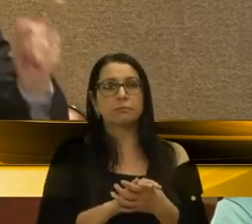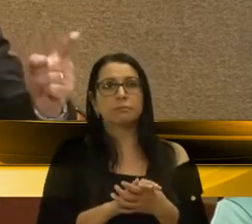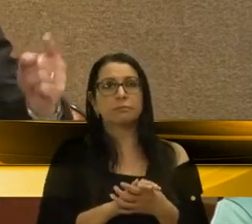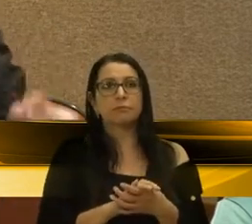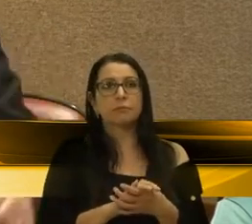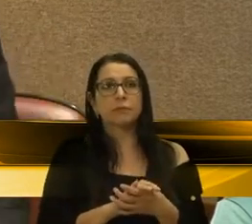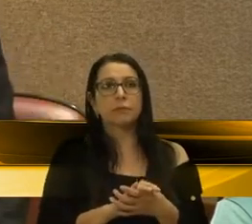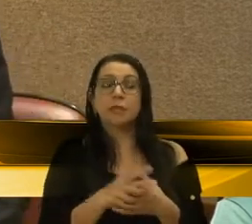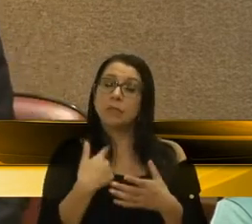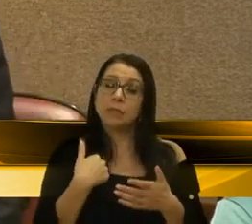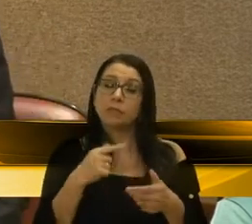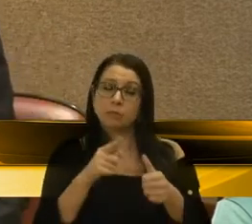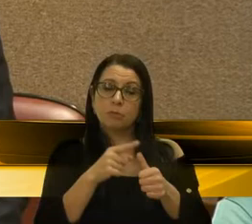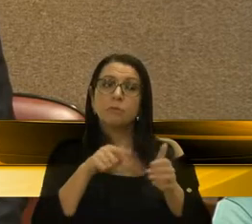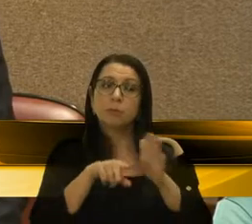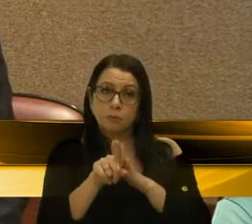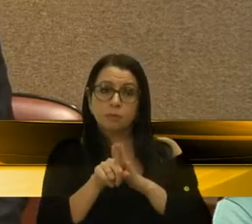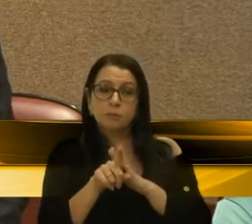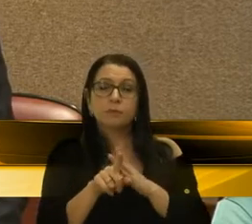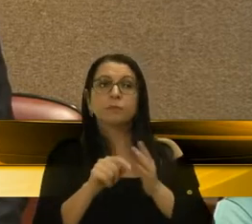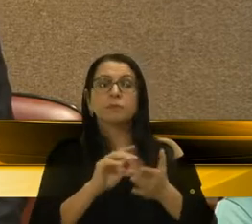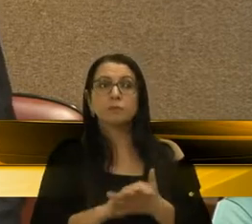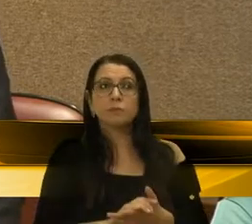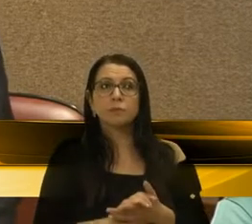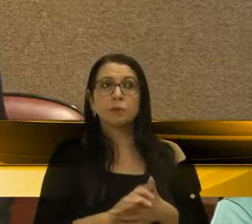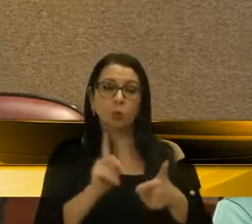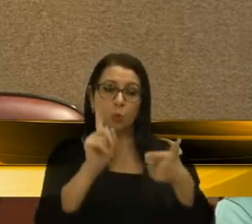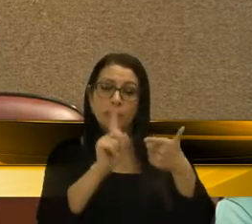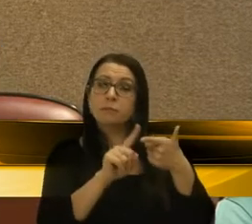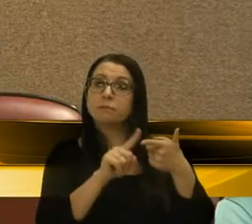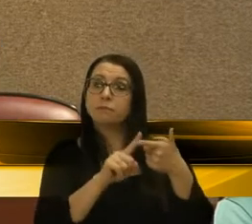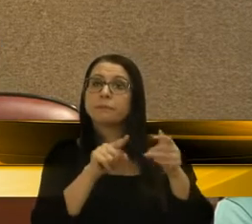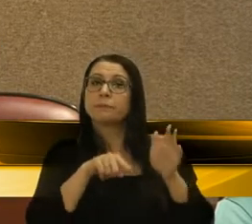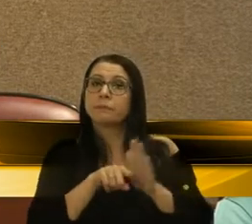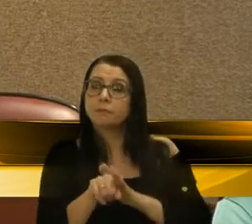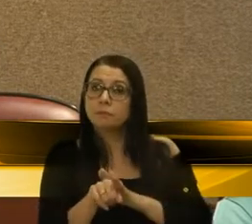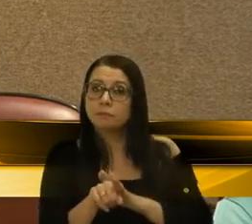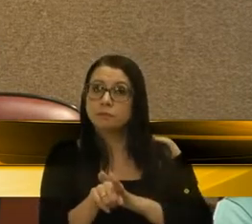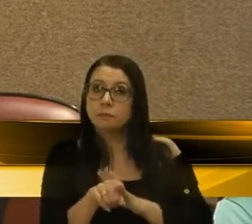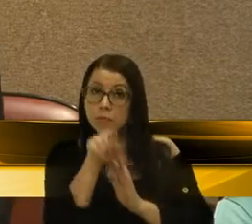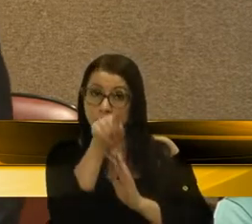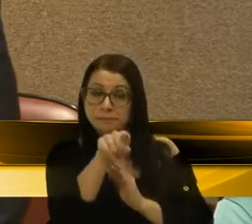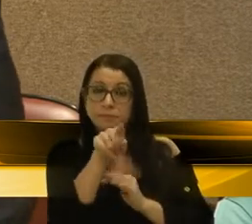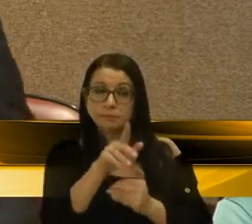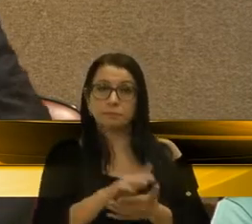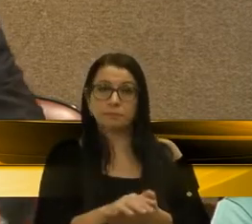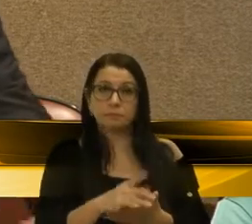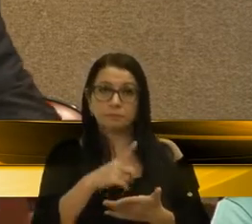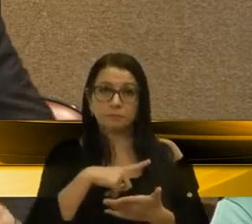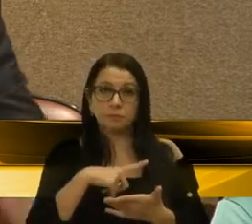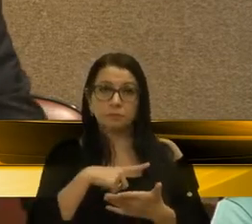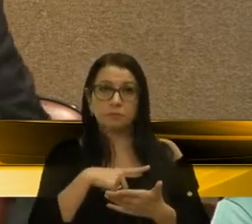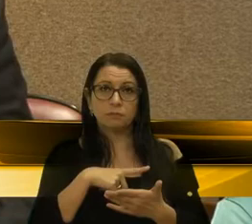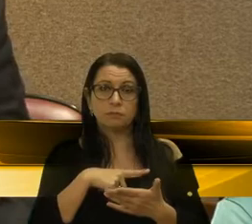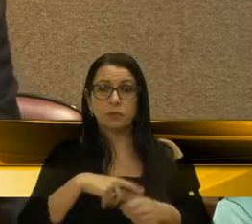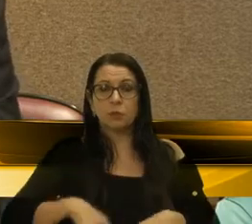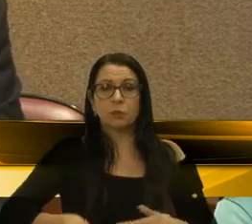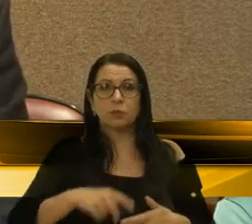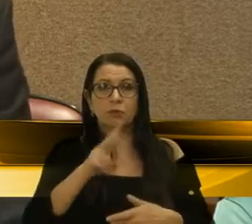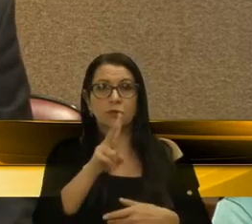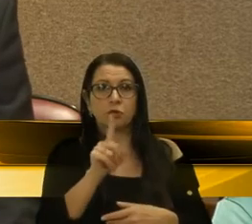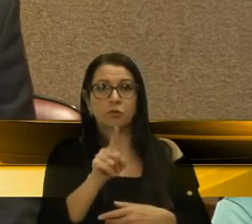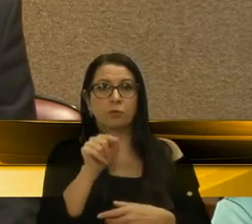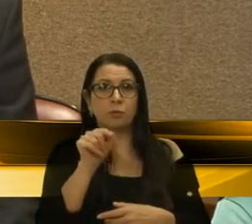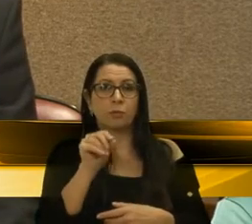Então, esta é uma pergunta. Outra pergunta é, se Vossa Excelência teve esse custo de R$21 mil,